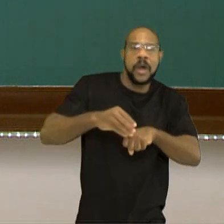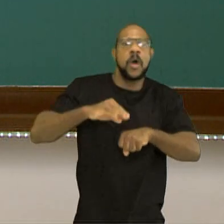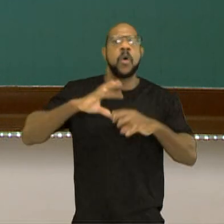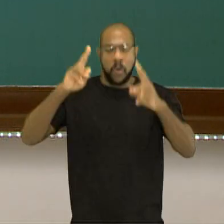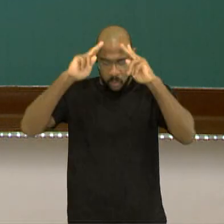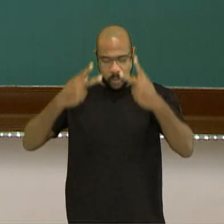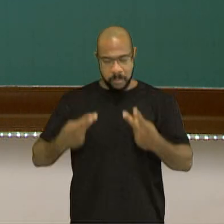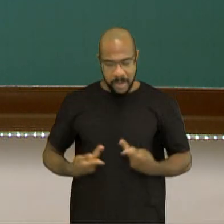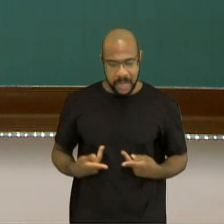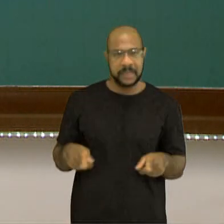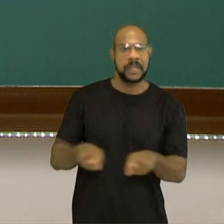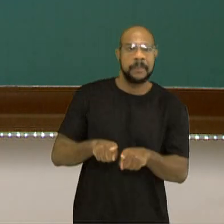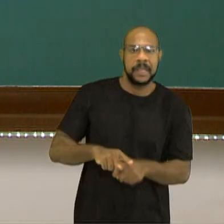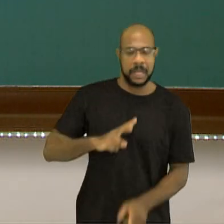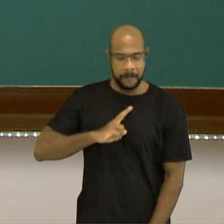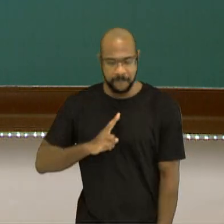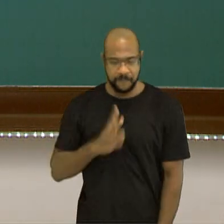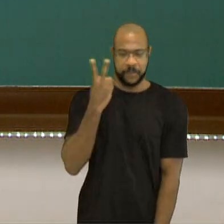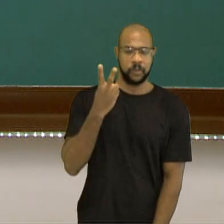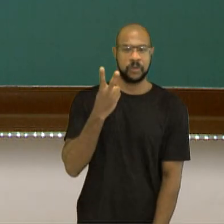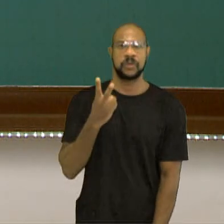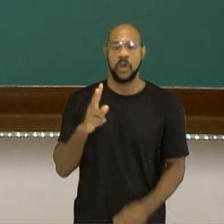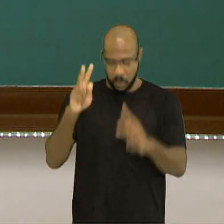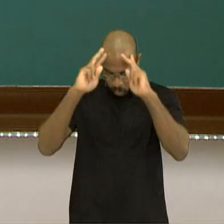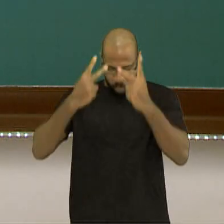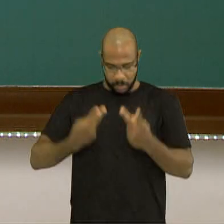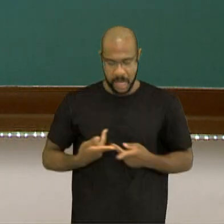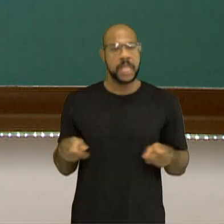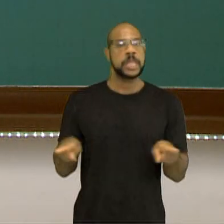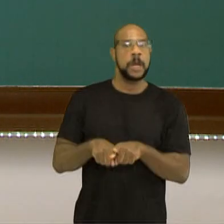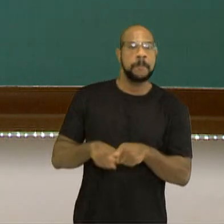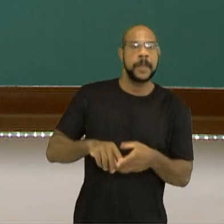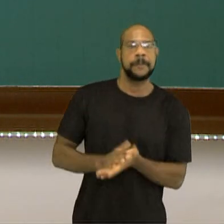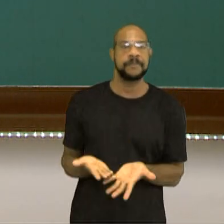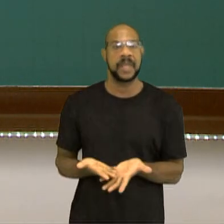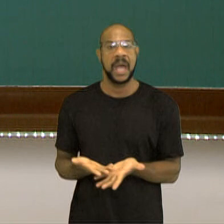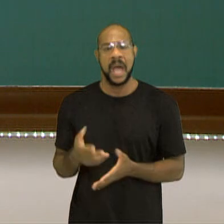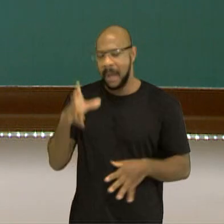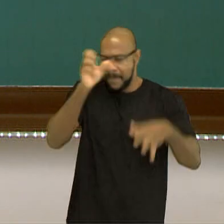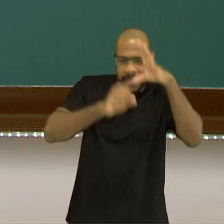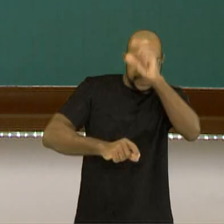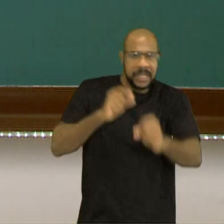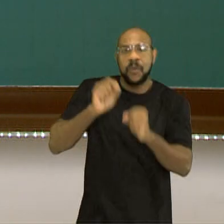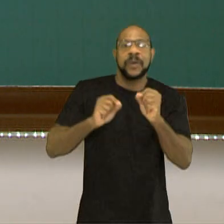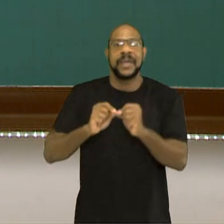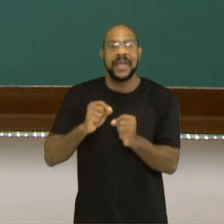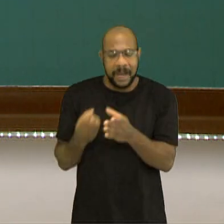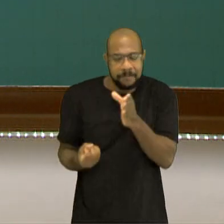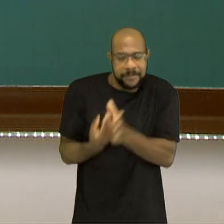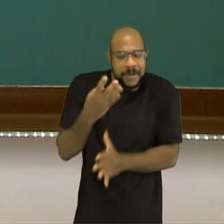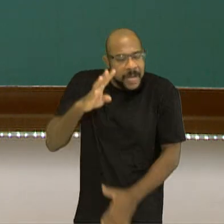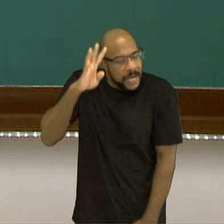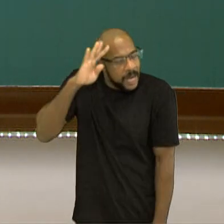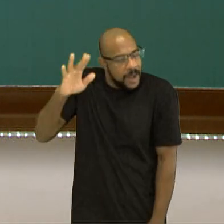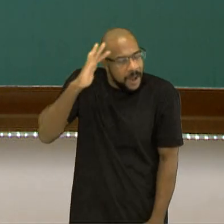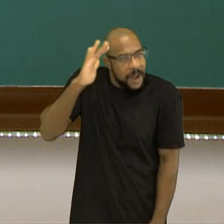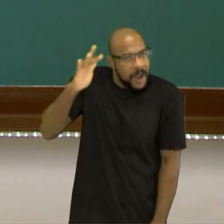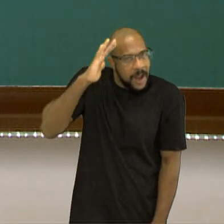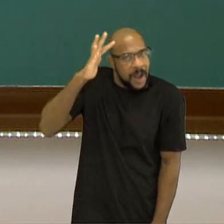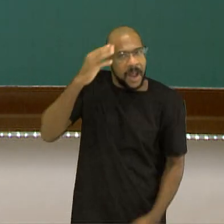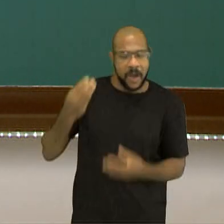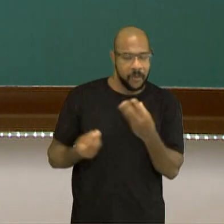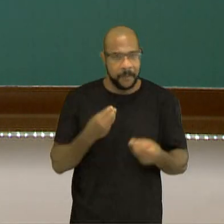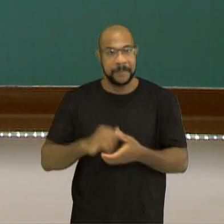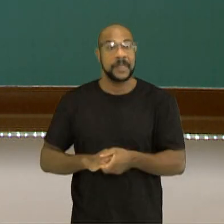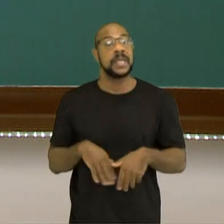sobre as virtudes humanas. Aprendeu, basicamente, a fazer filosofia. E por conta disso,